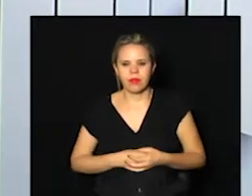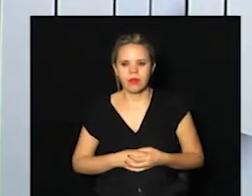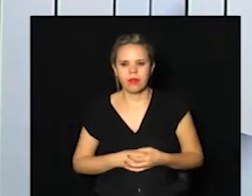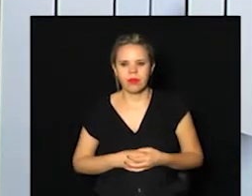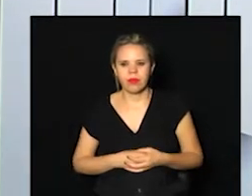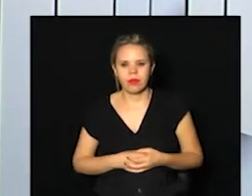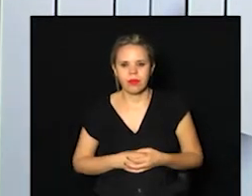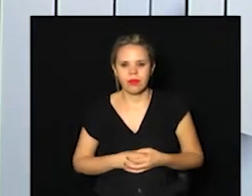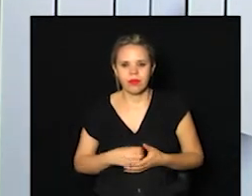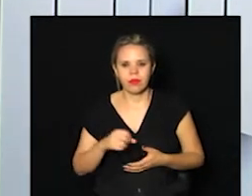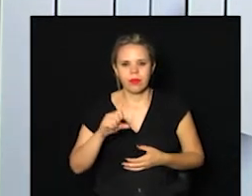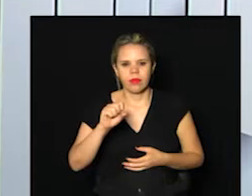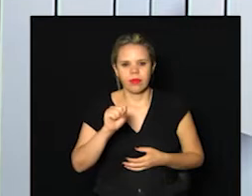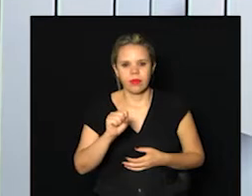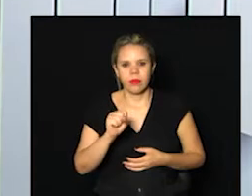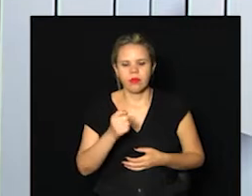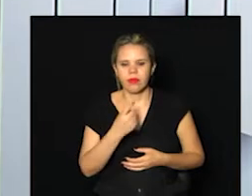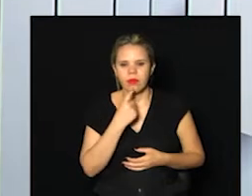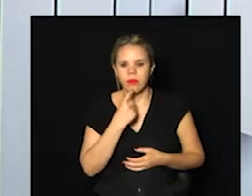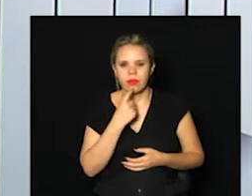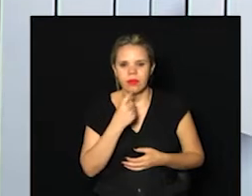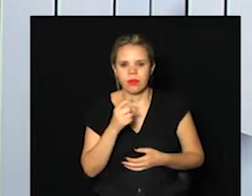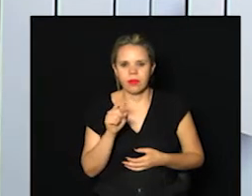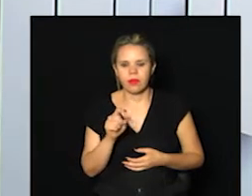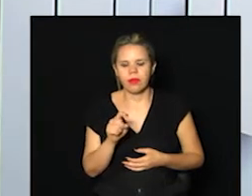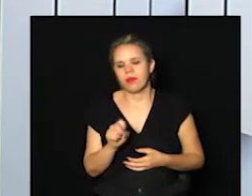tem um SP antes, né?